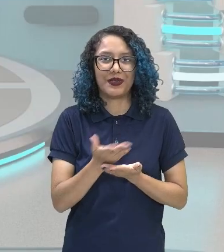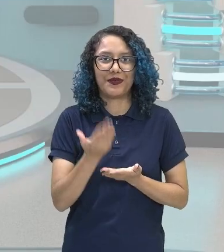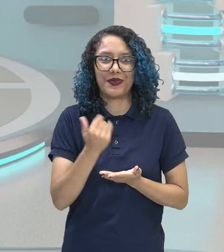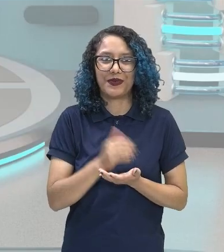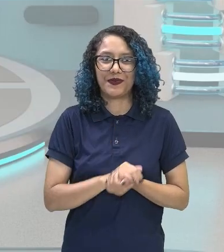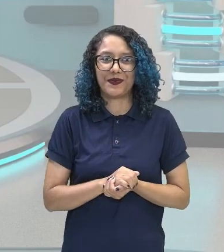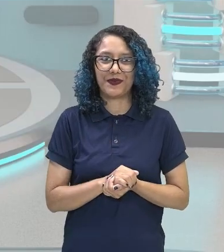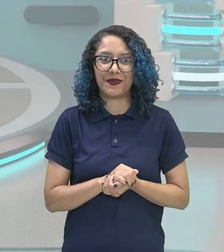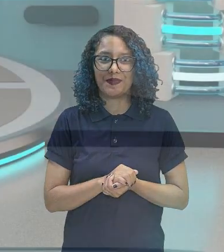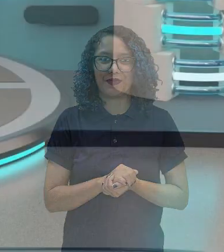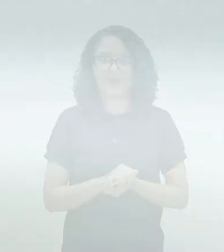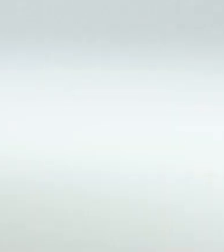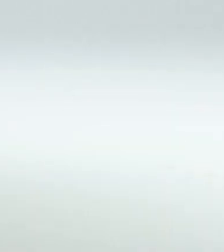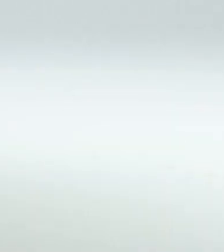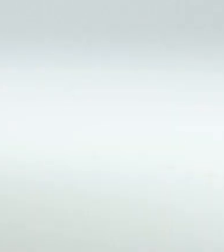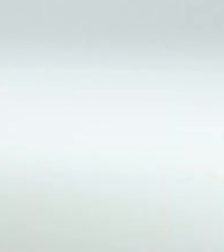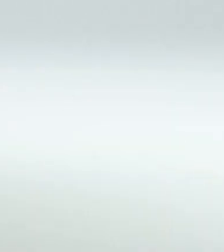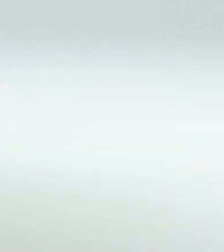nossa aula.